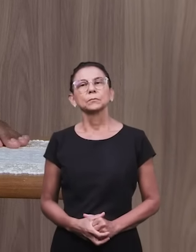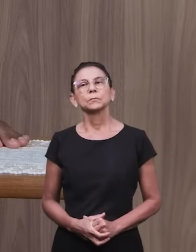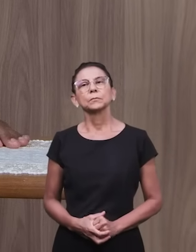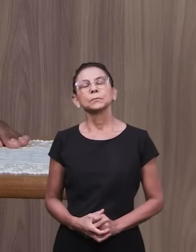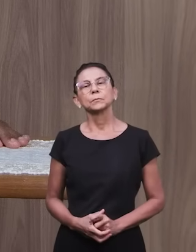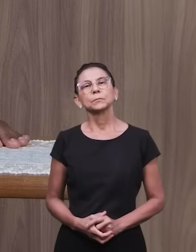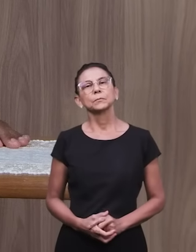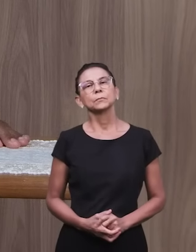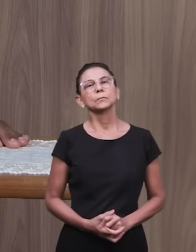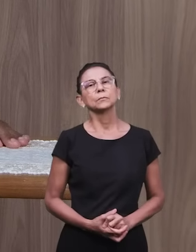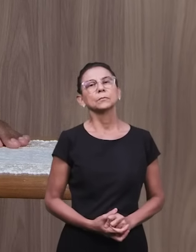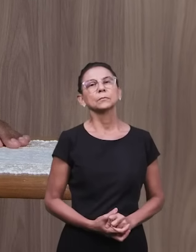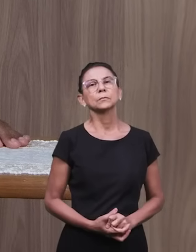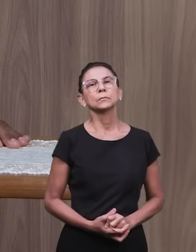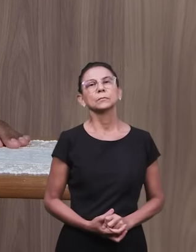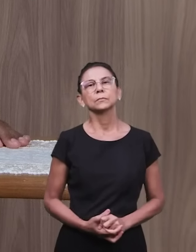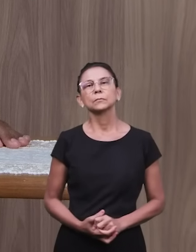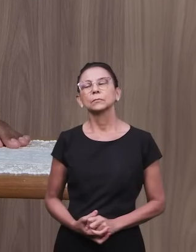Nós temos aqui